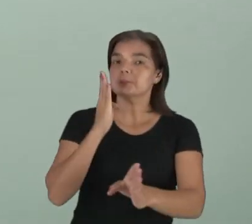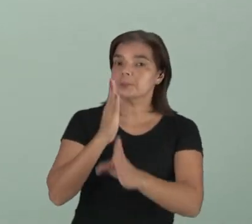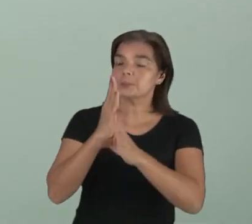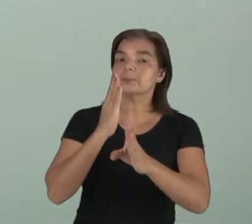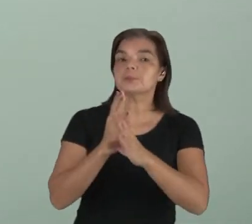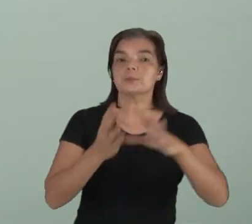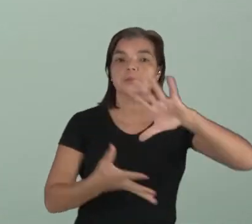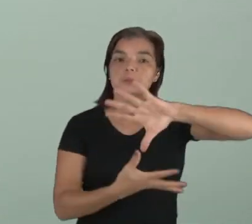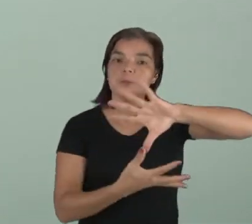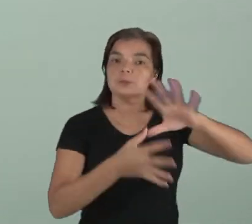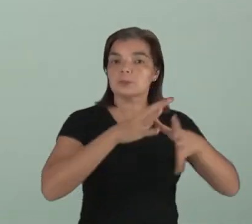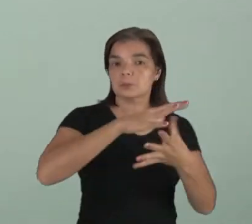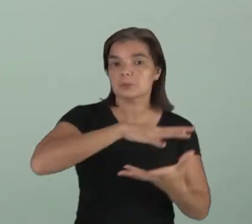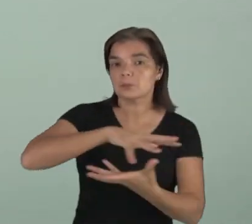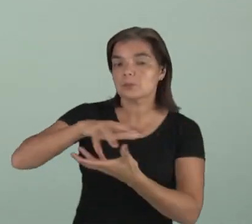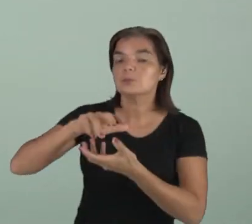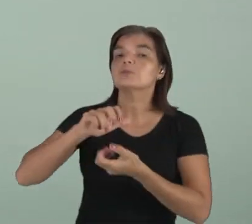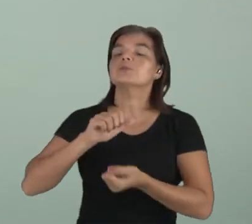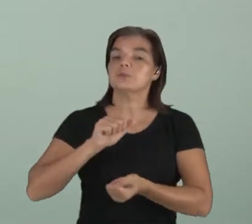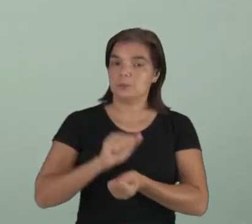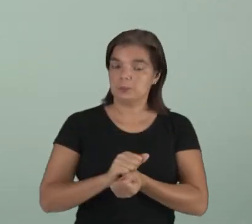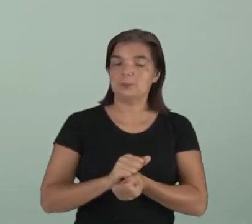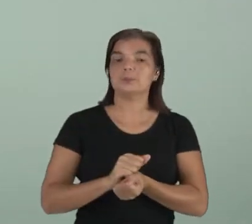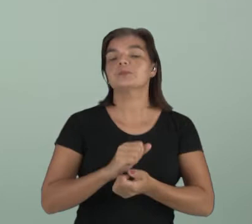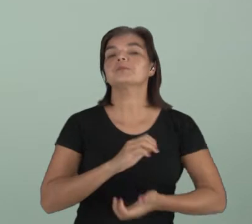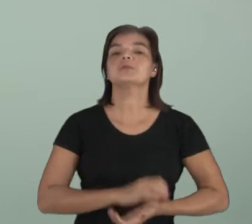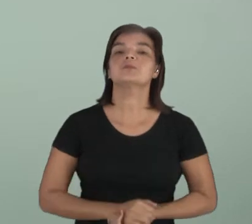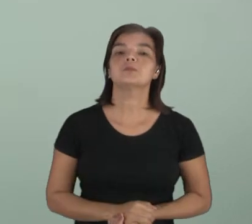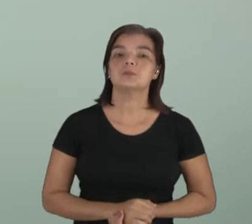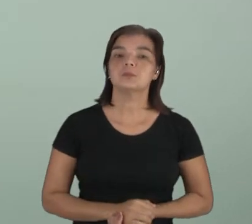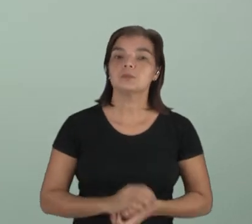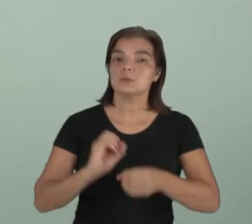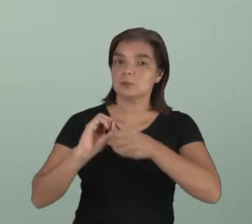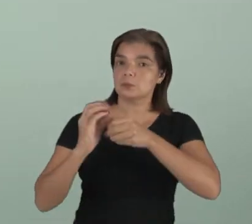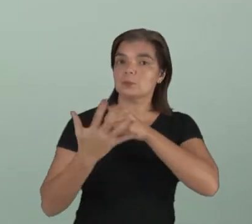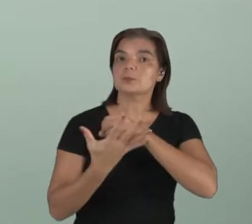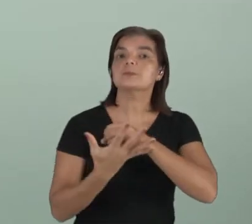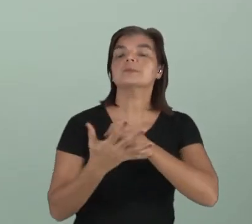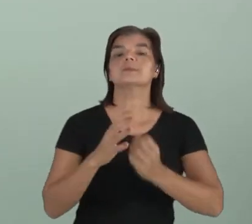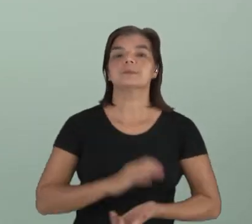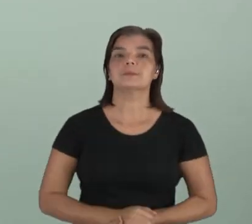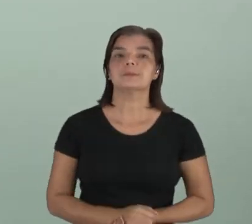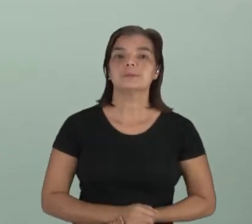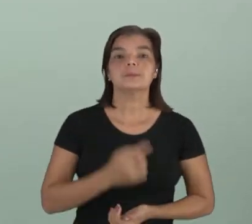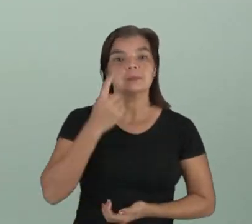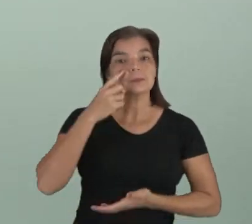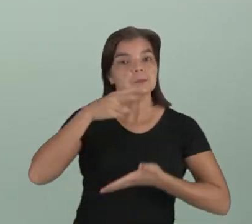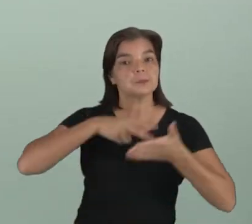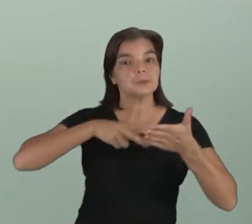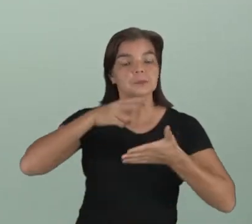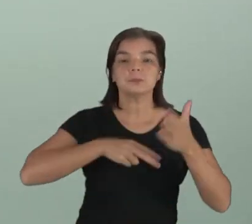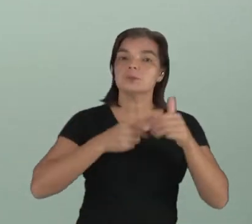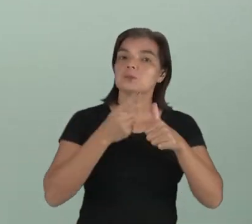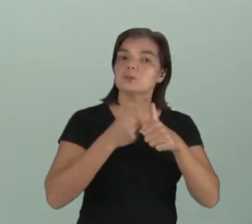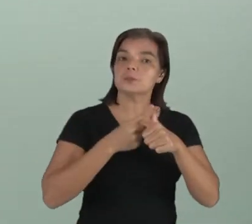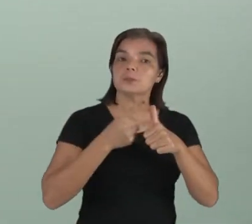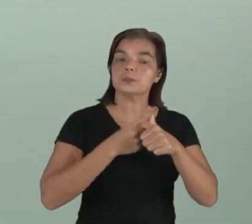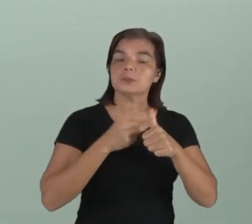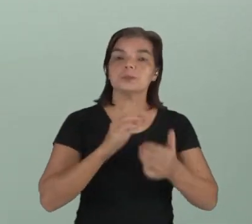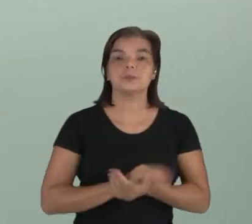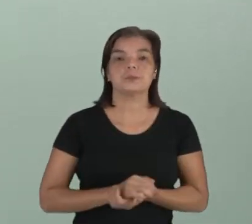conta da pandemia ocasionada pelo novo coronavírus. Vamos ler o